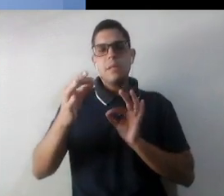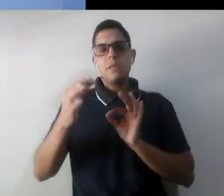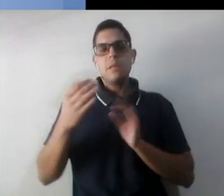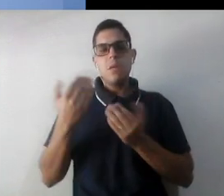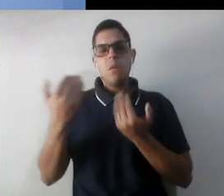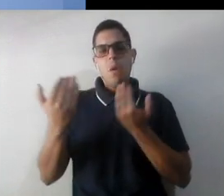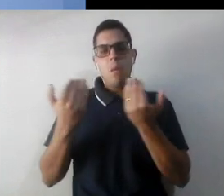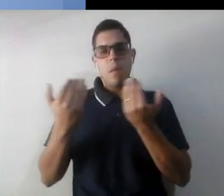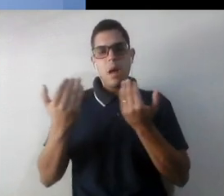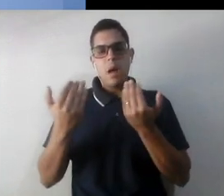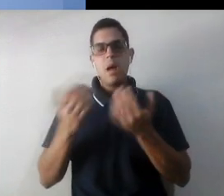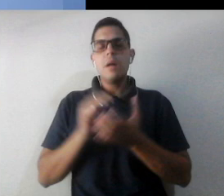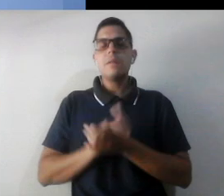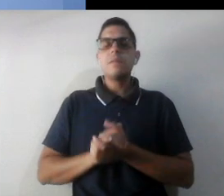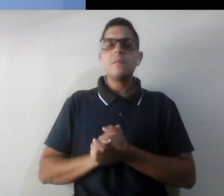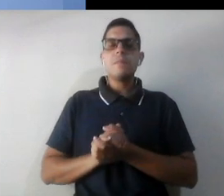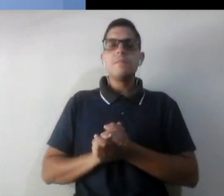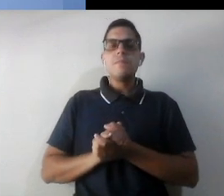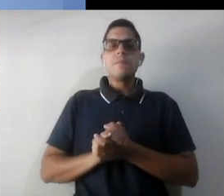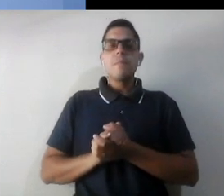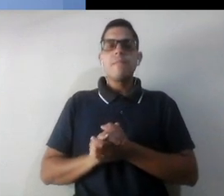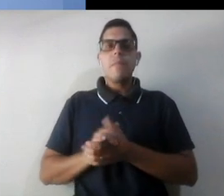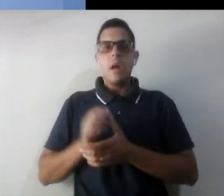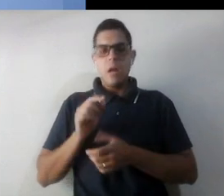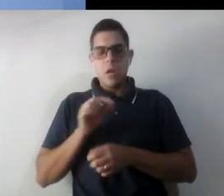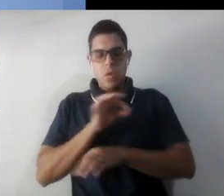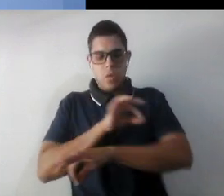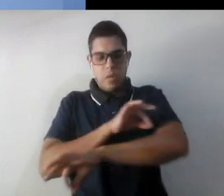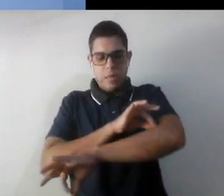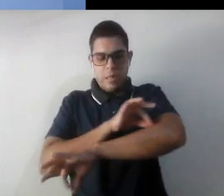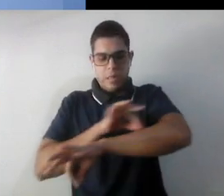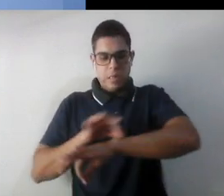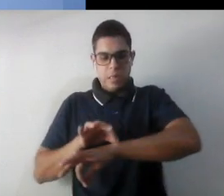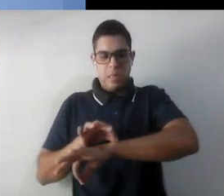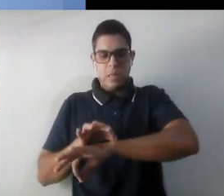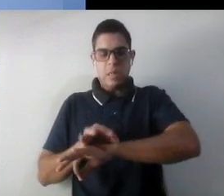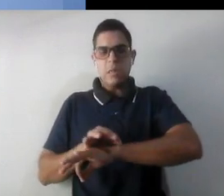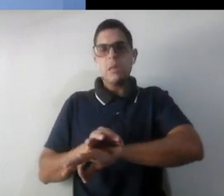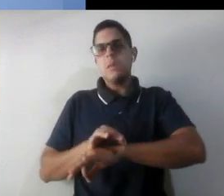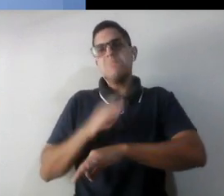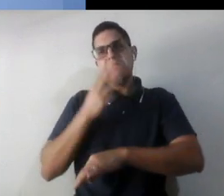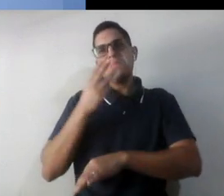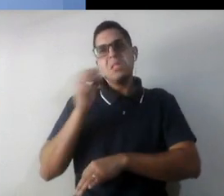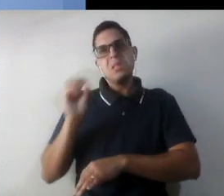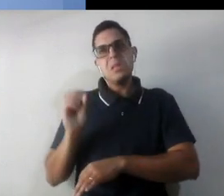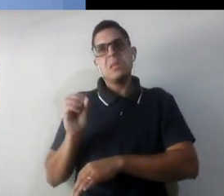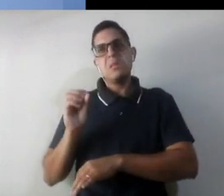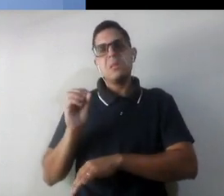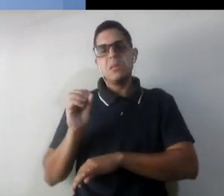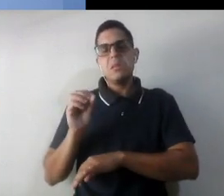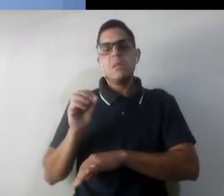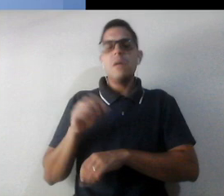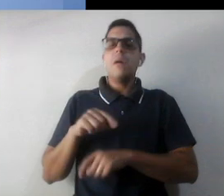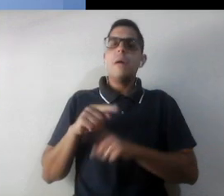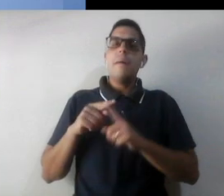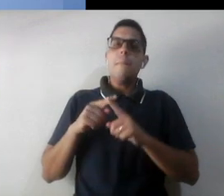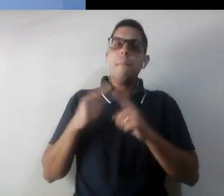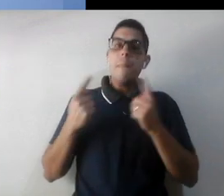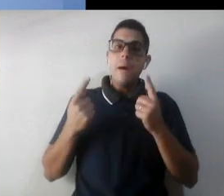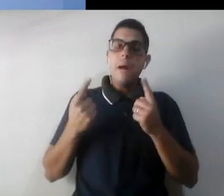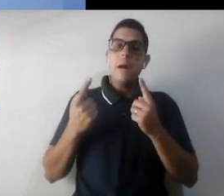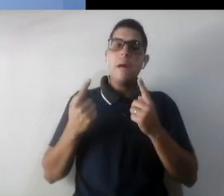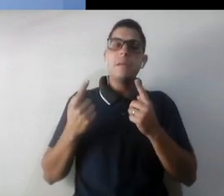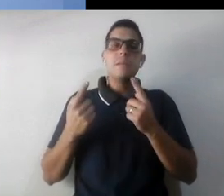o comprimento nominal da trena, que no caso é 30, mais ou menos o que? O